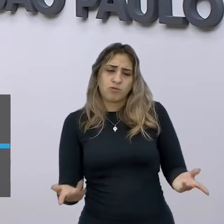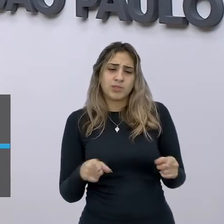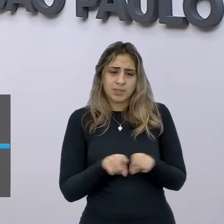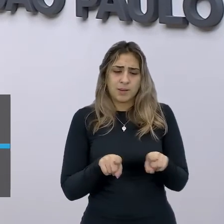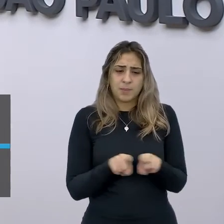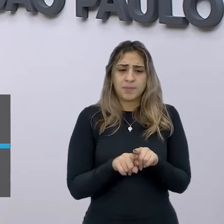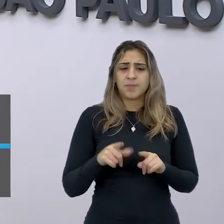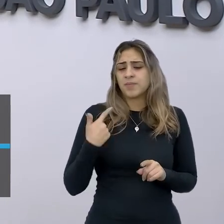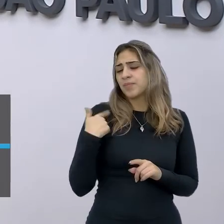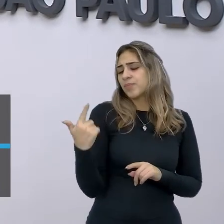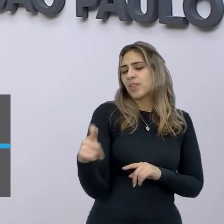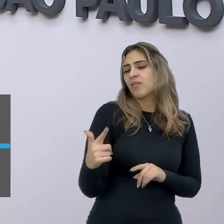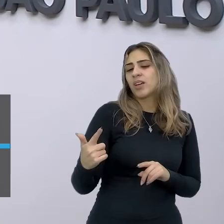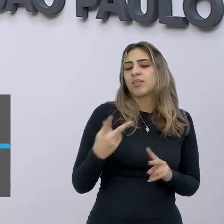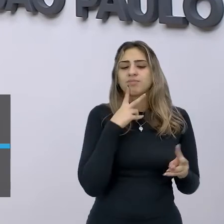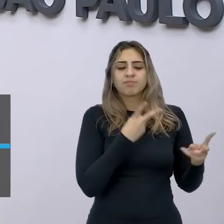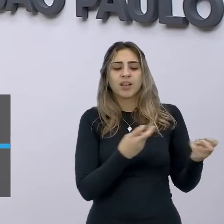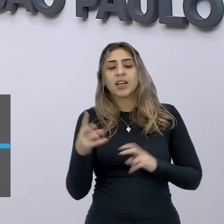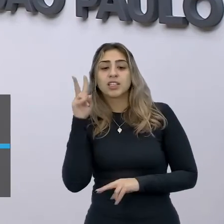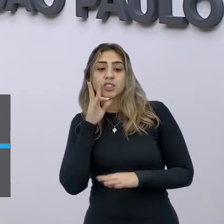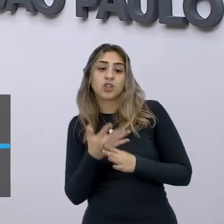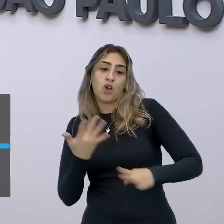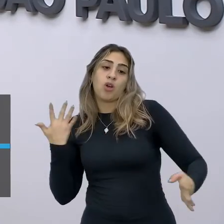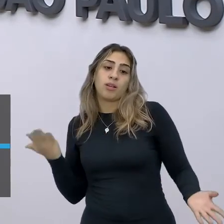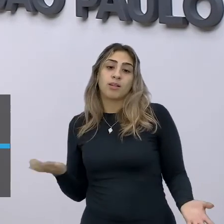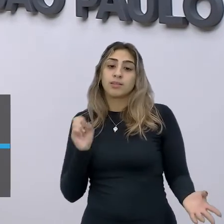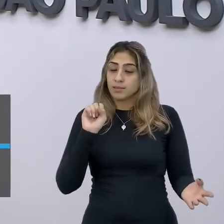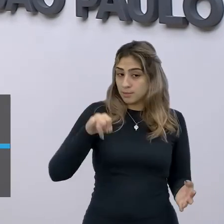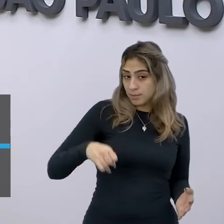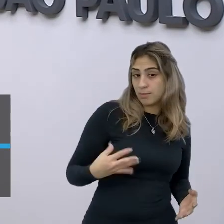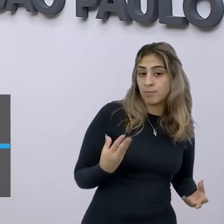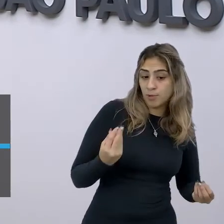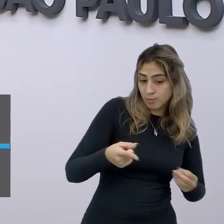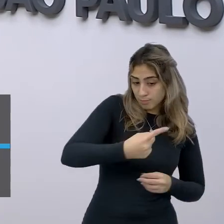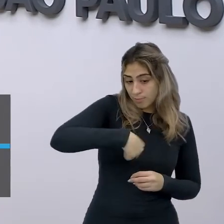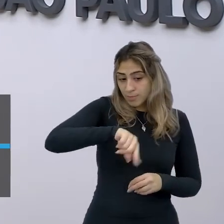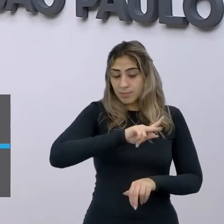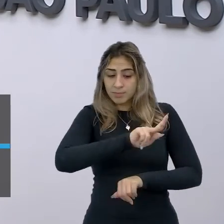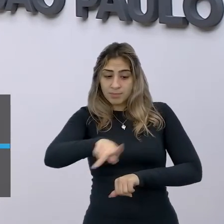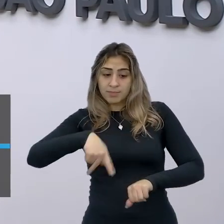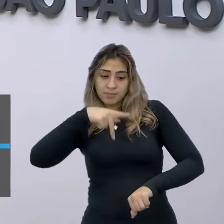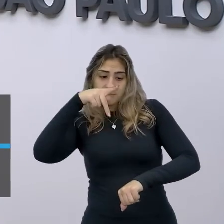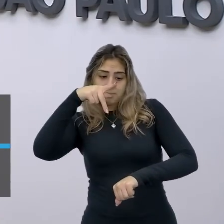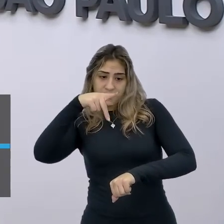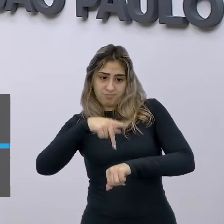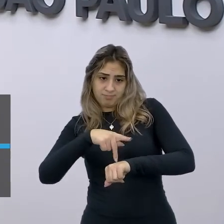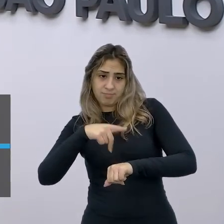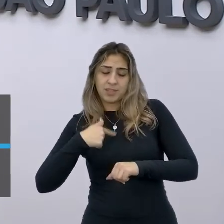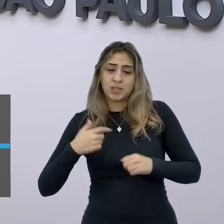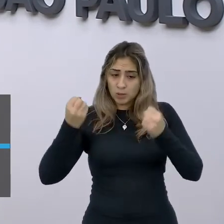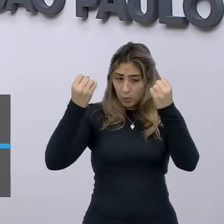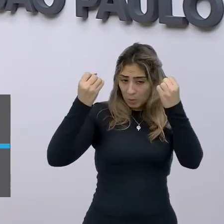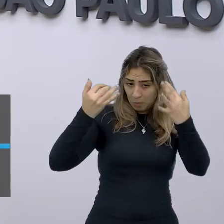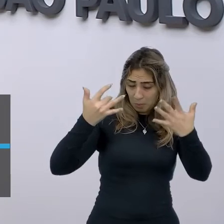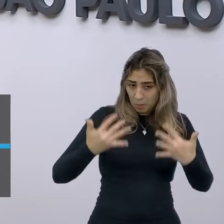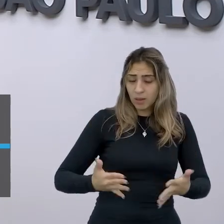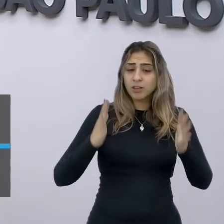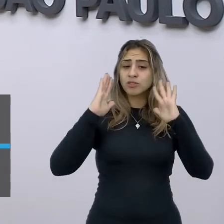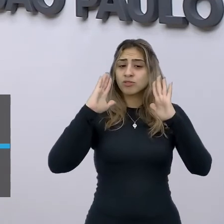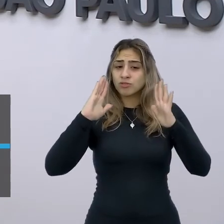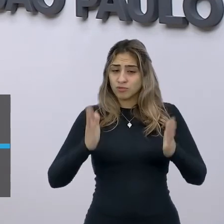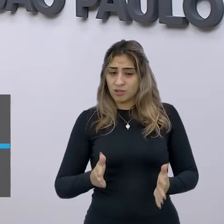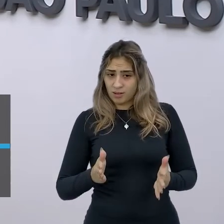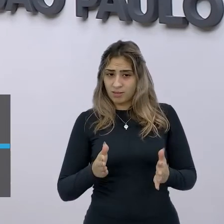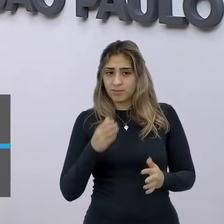que não houve uma reparação histórica. Então, muitos desses países que eu estou me referindo,